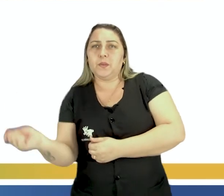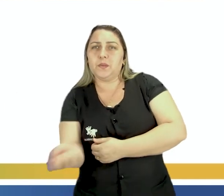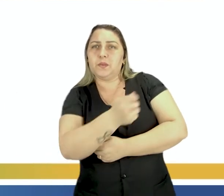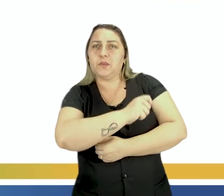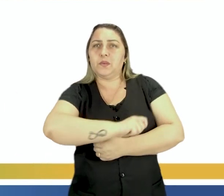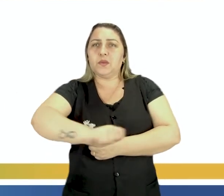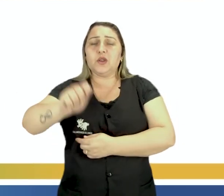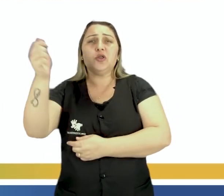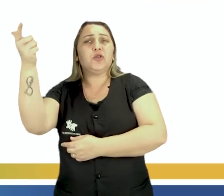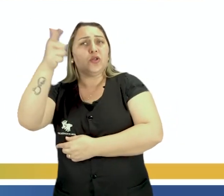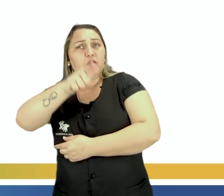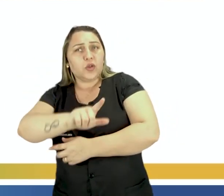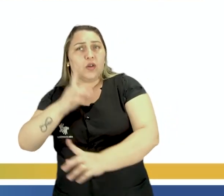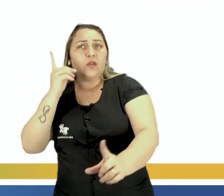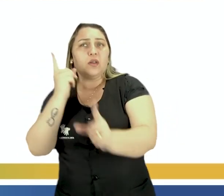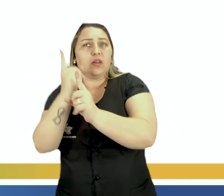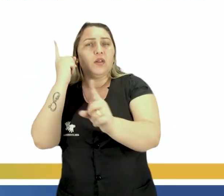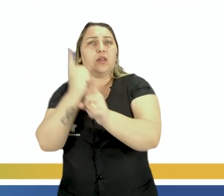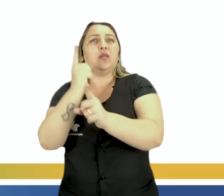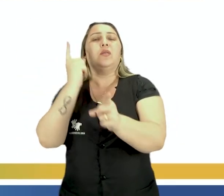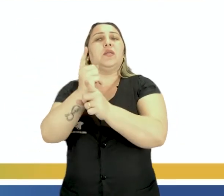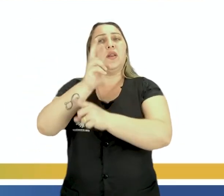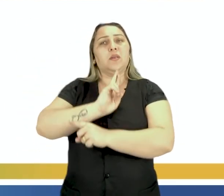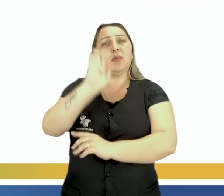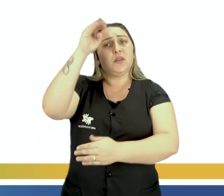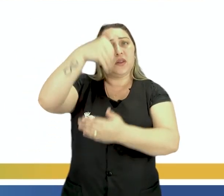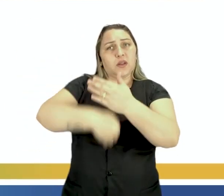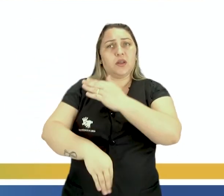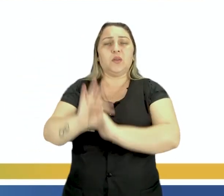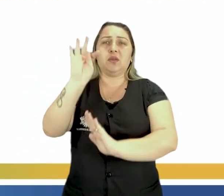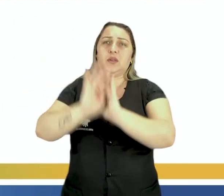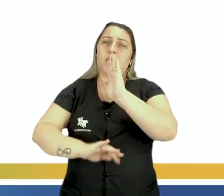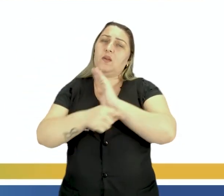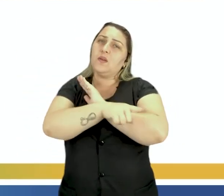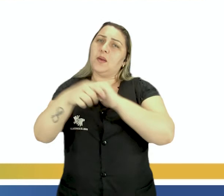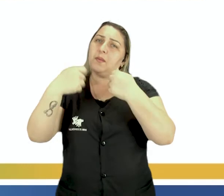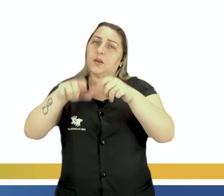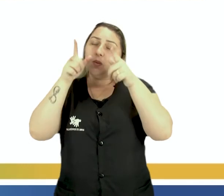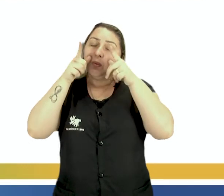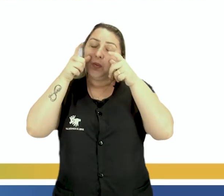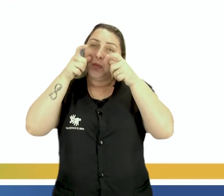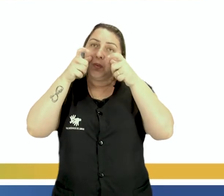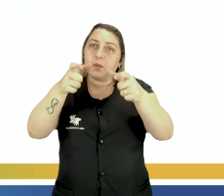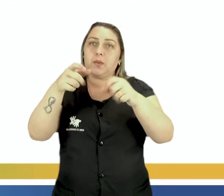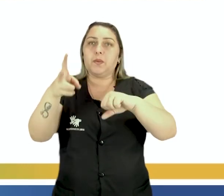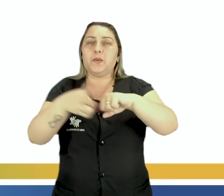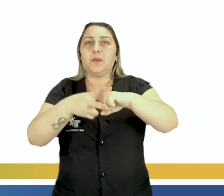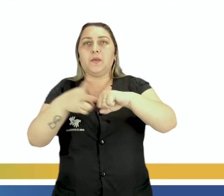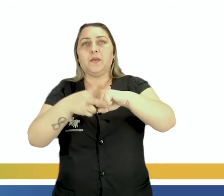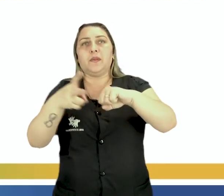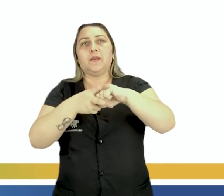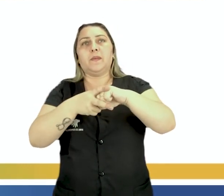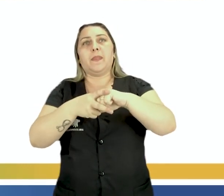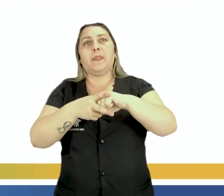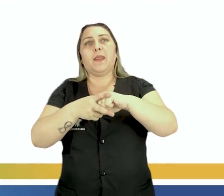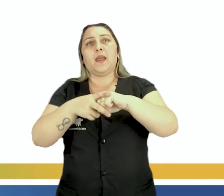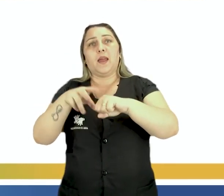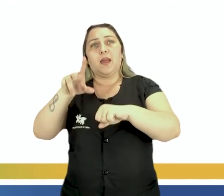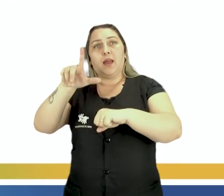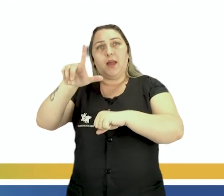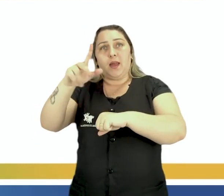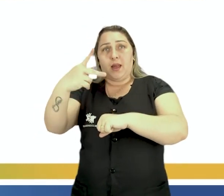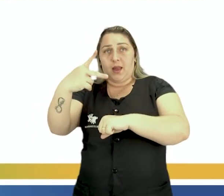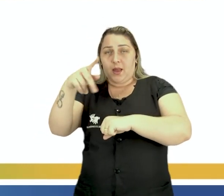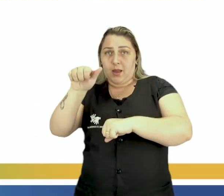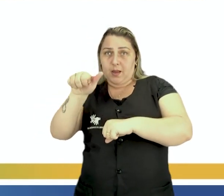Novamente, para que vocês encontrem essa resposta dentro do texto, vocês precisam atentar ao verbo, que no caso é play